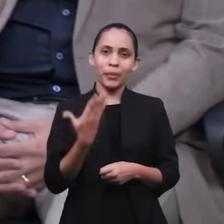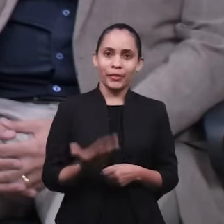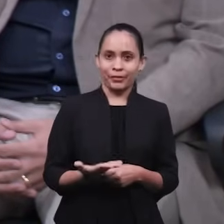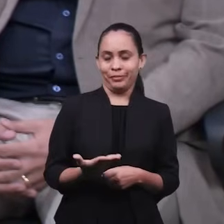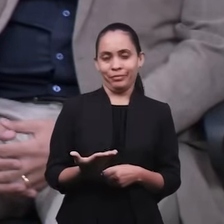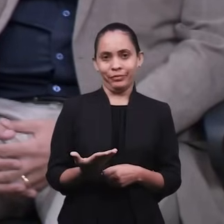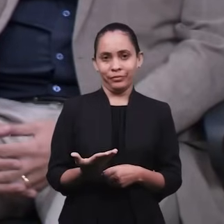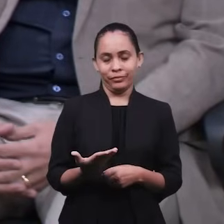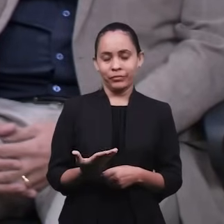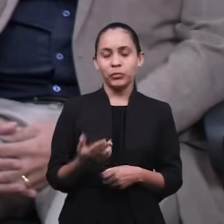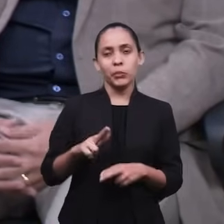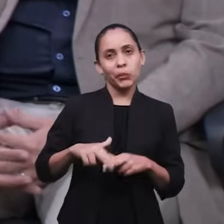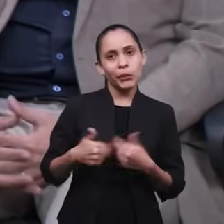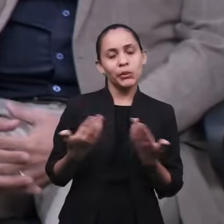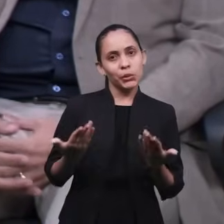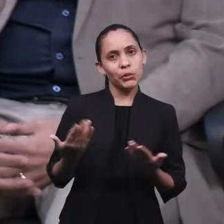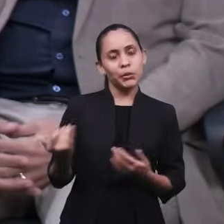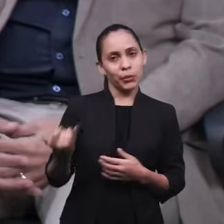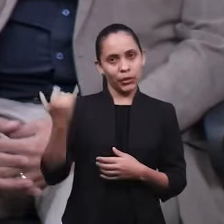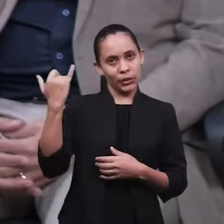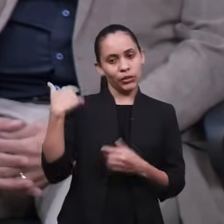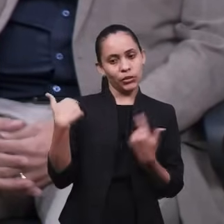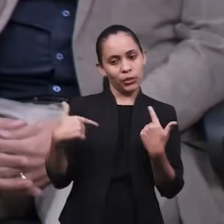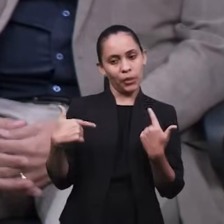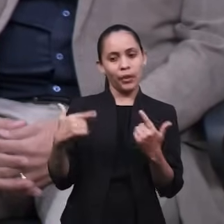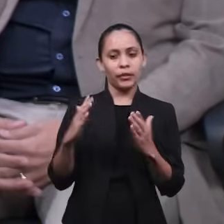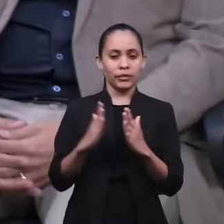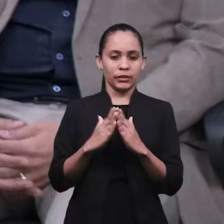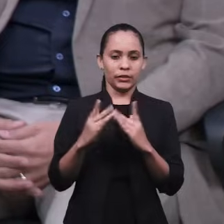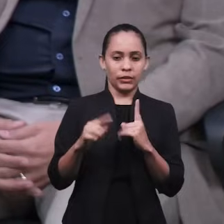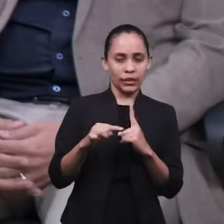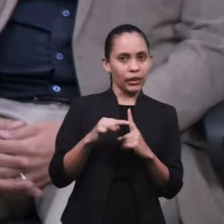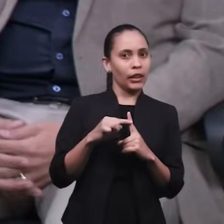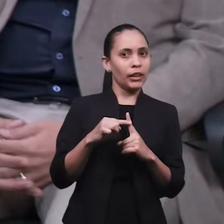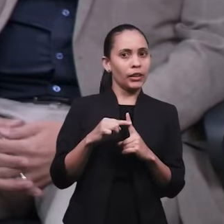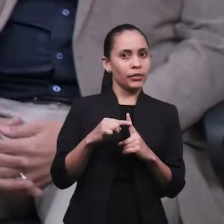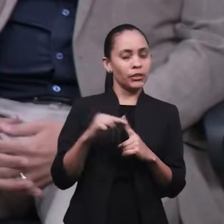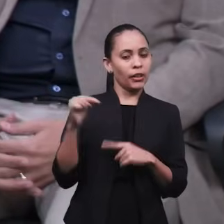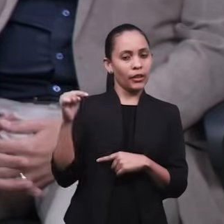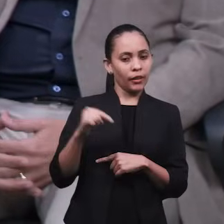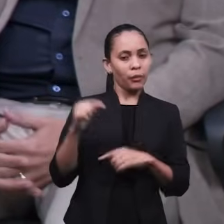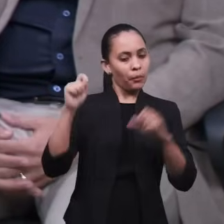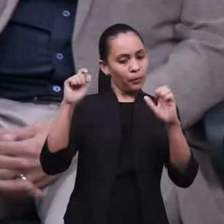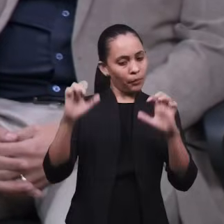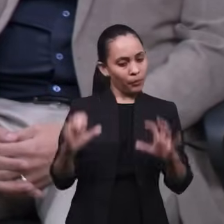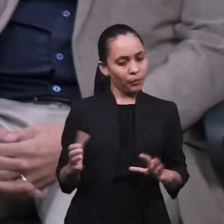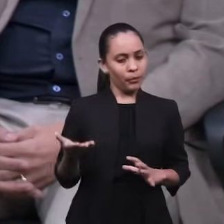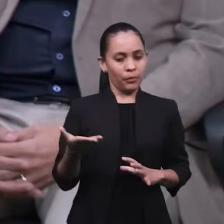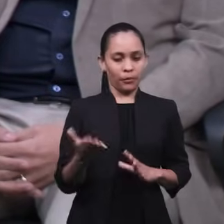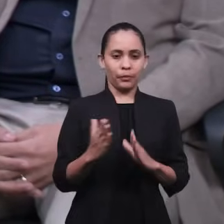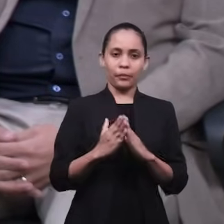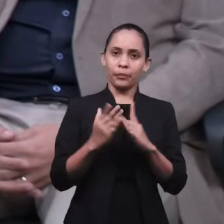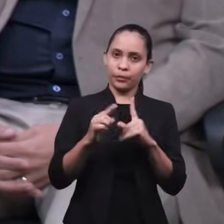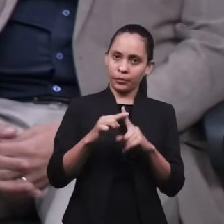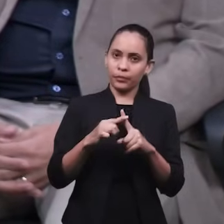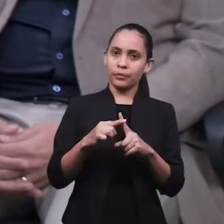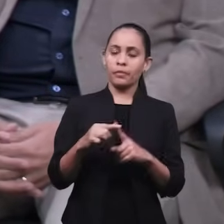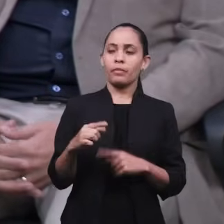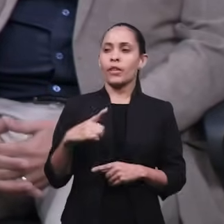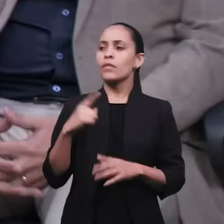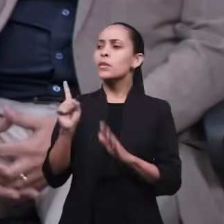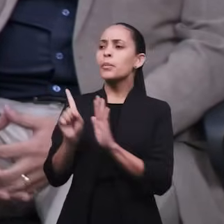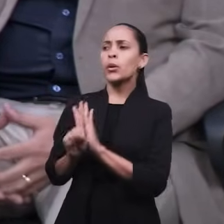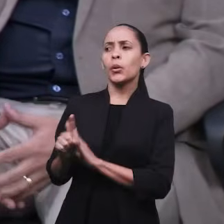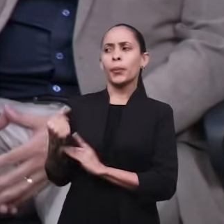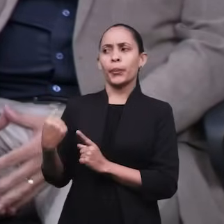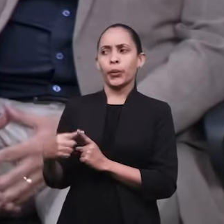ali. Então, por isso que é importante que seja trabalhado na igreja, porque é um fruto daquela igreja. Né? Eu estou fazendo